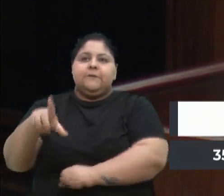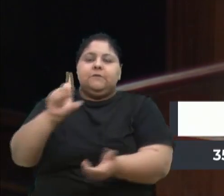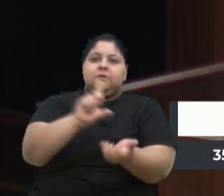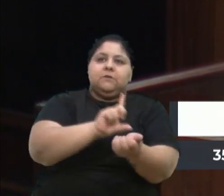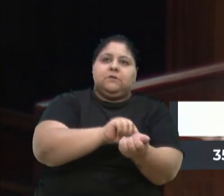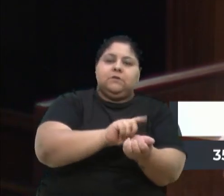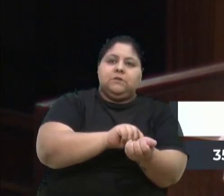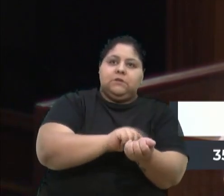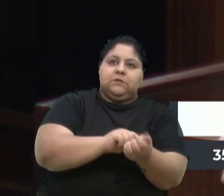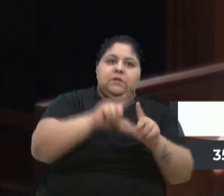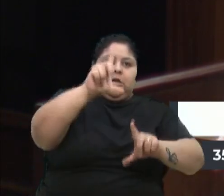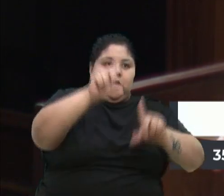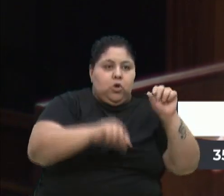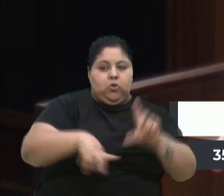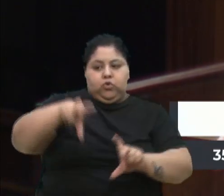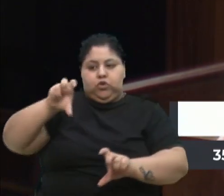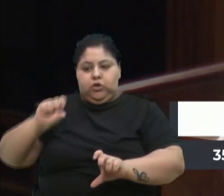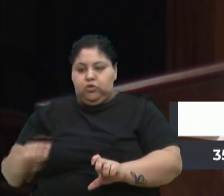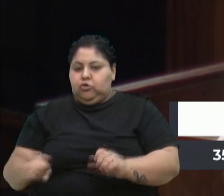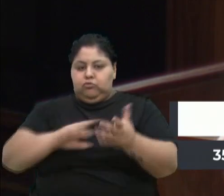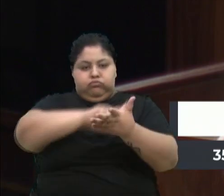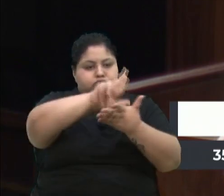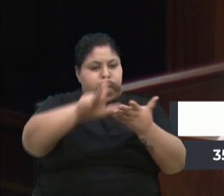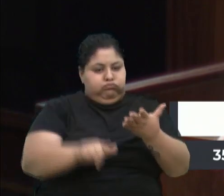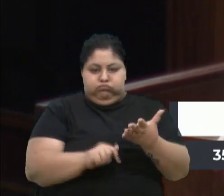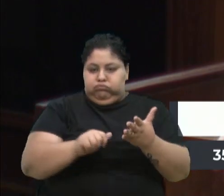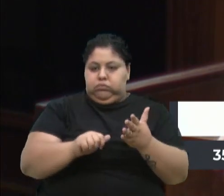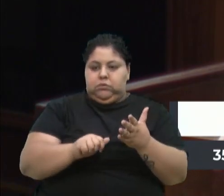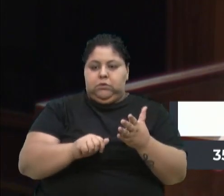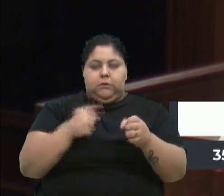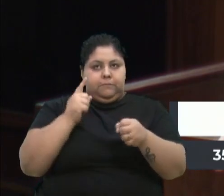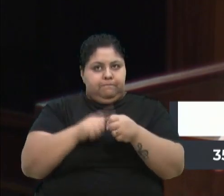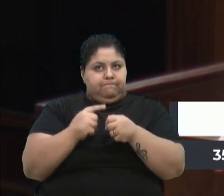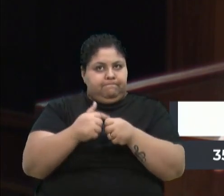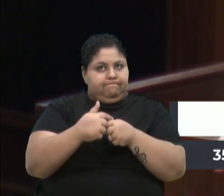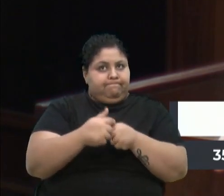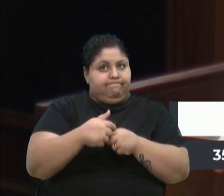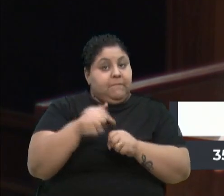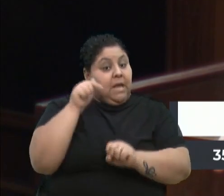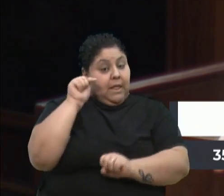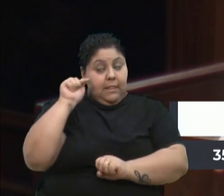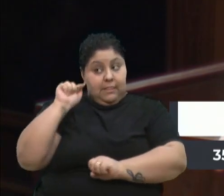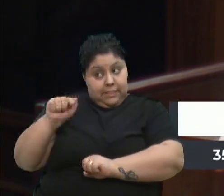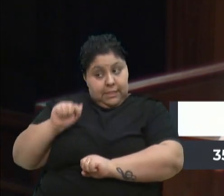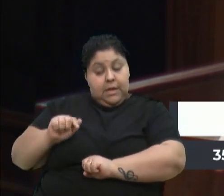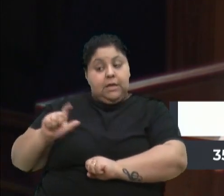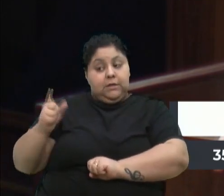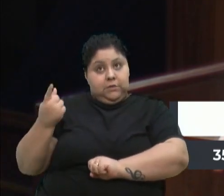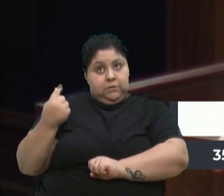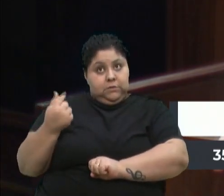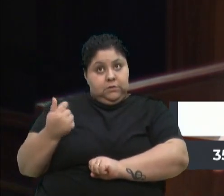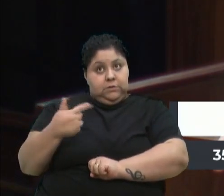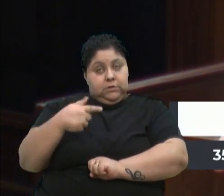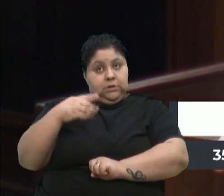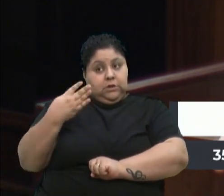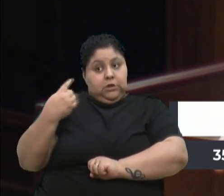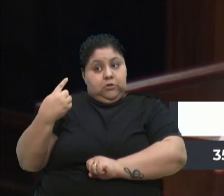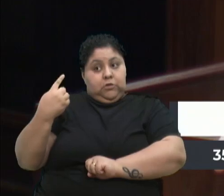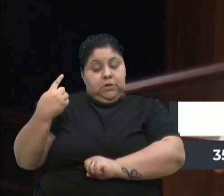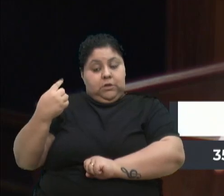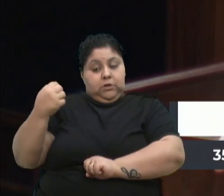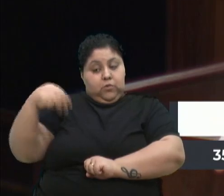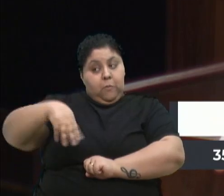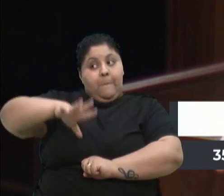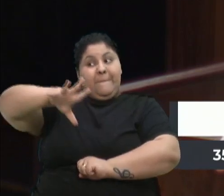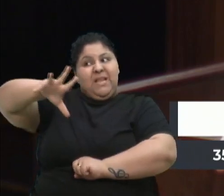Sul, Nova Amassano, Cachoeiras, enfim, todos os municípios. Nesse valor de 741 milhões, vereador